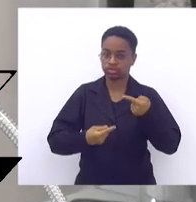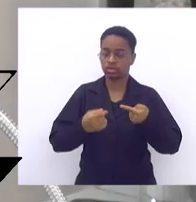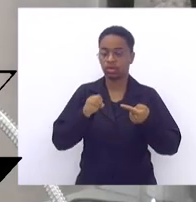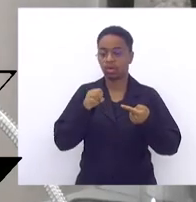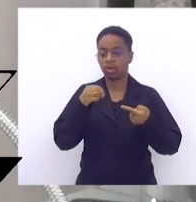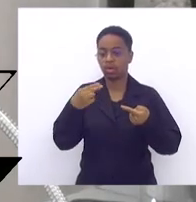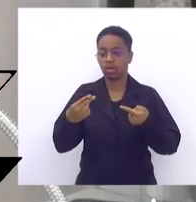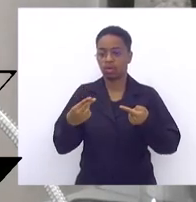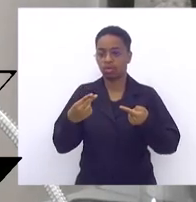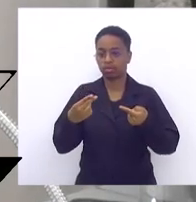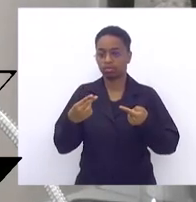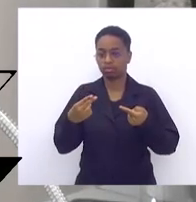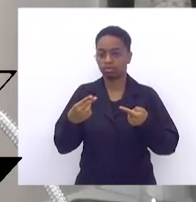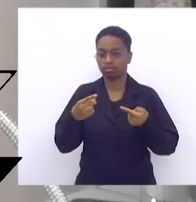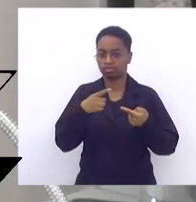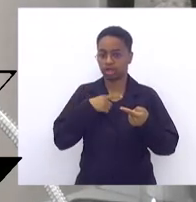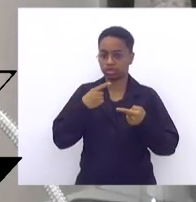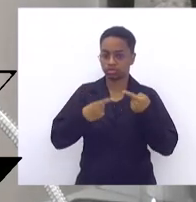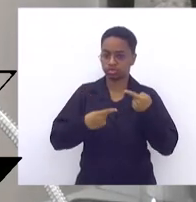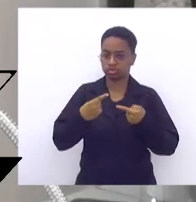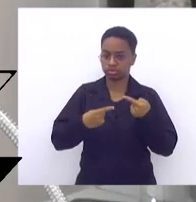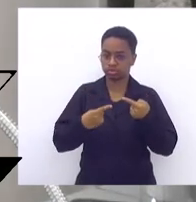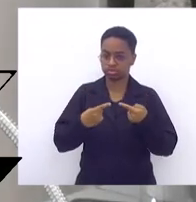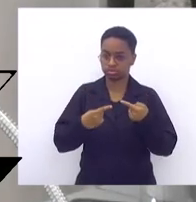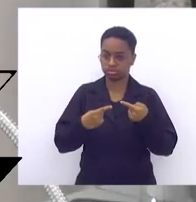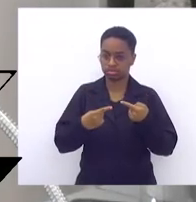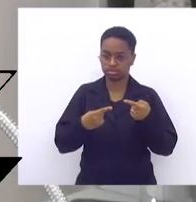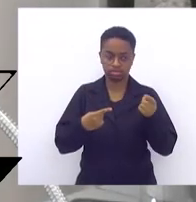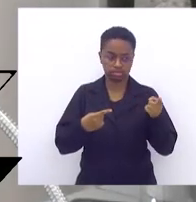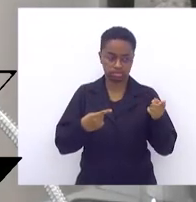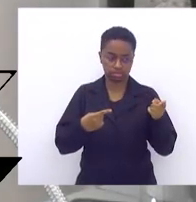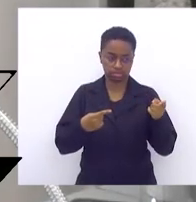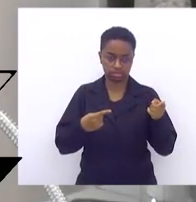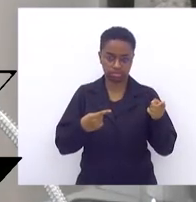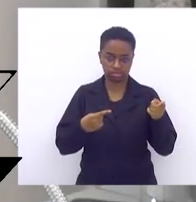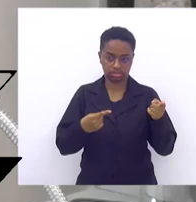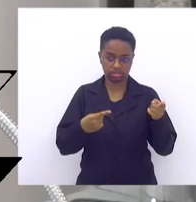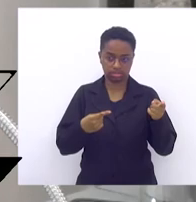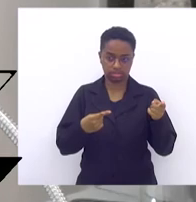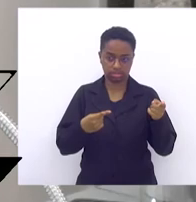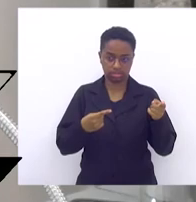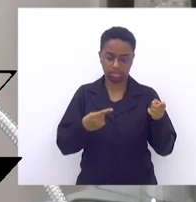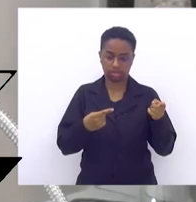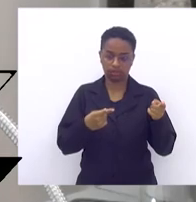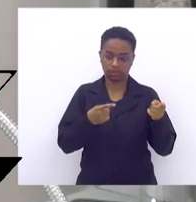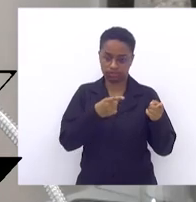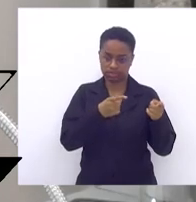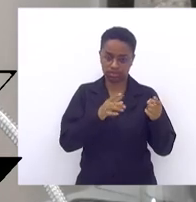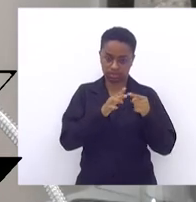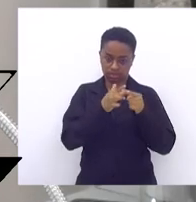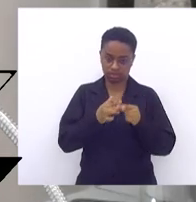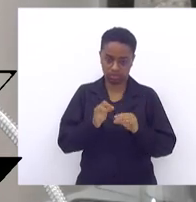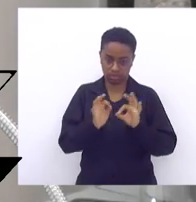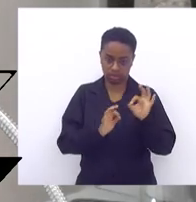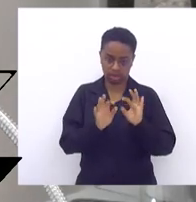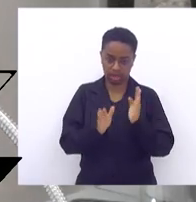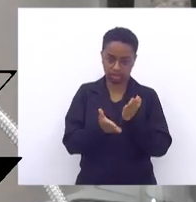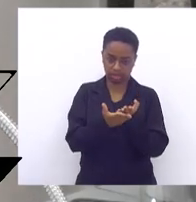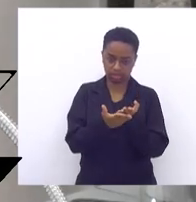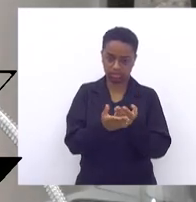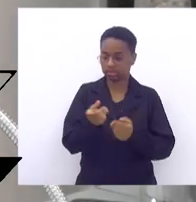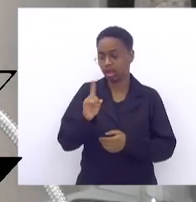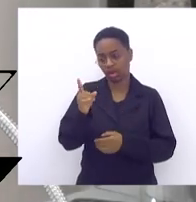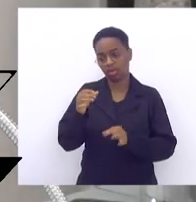haver discussões. Deputado Luiz Paulo, Vossa Excelência está mexendo no anexo ainda.